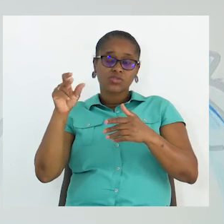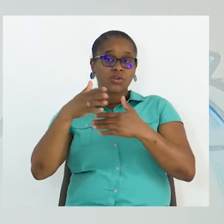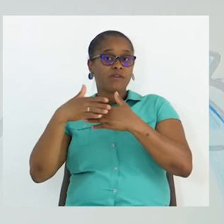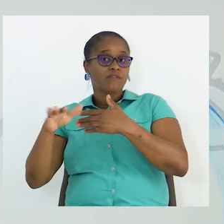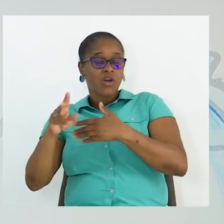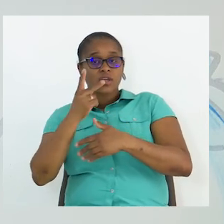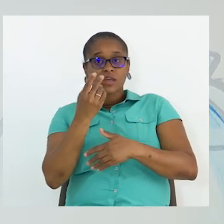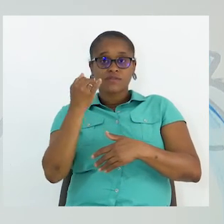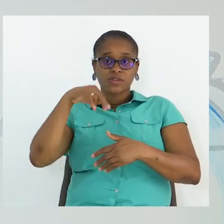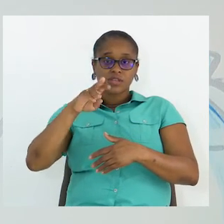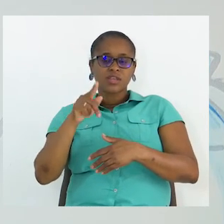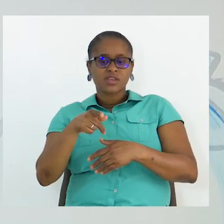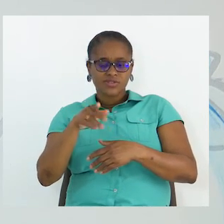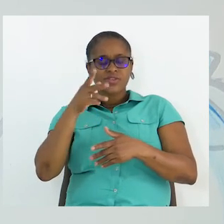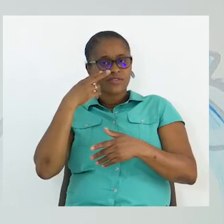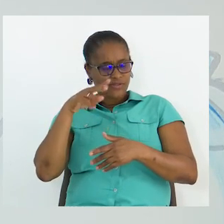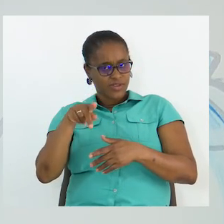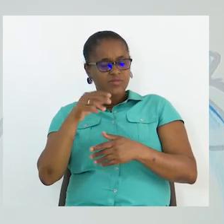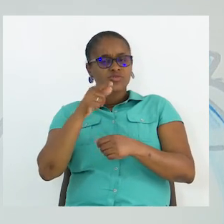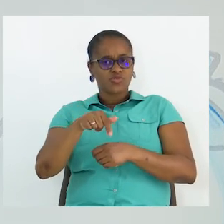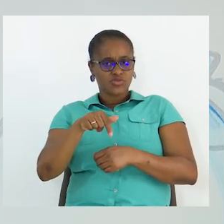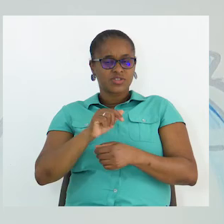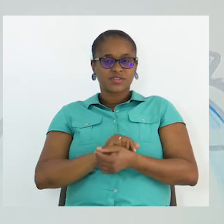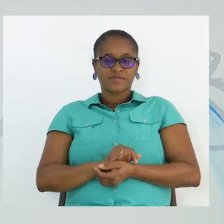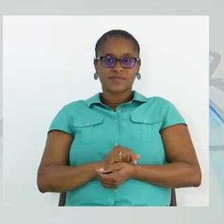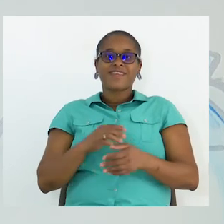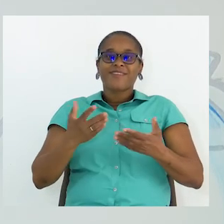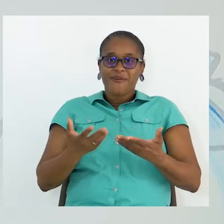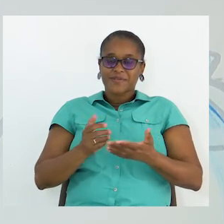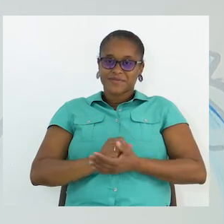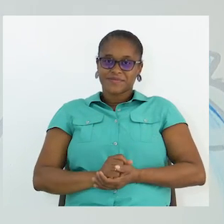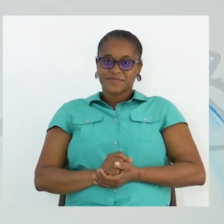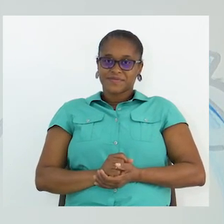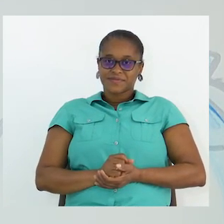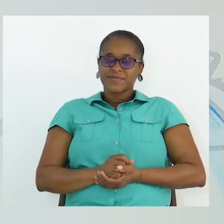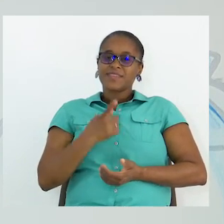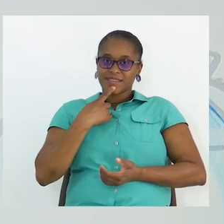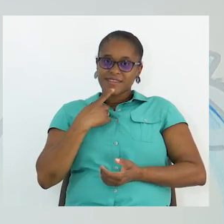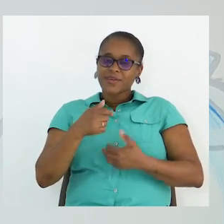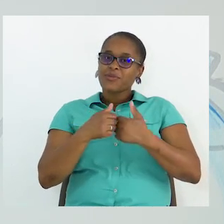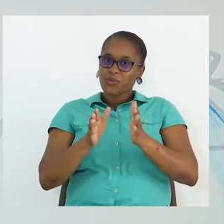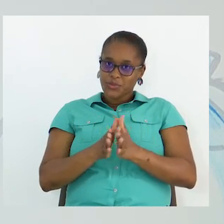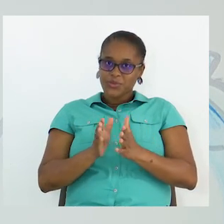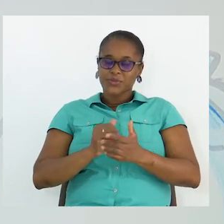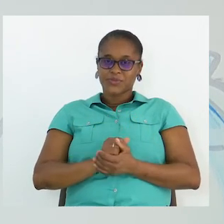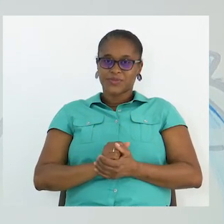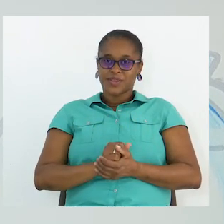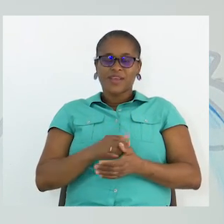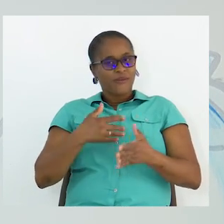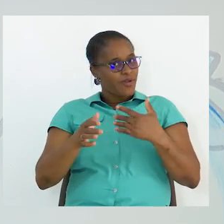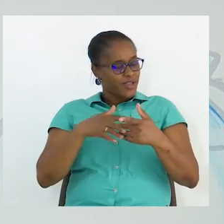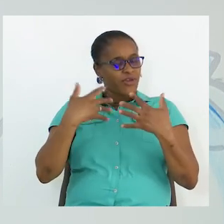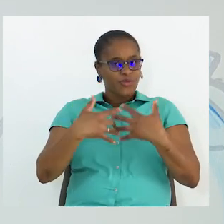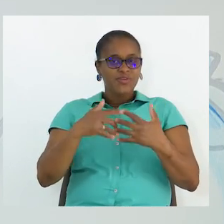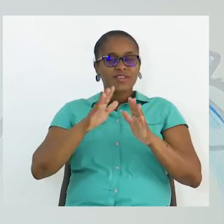vinheta. E é isso que nós vimos hoje. E então? Perceberam tudo? Qualquer